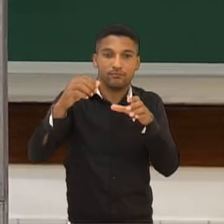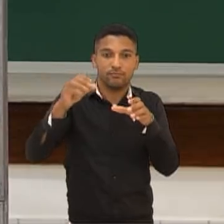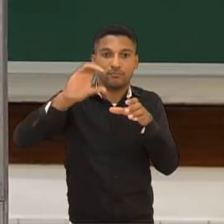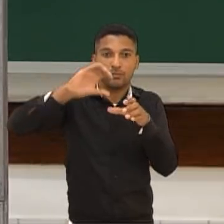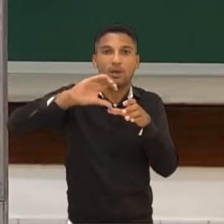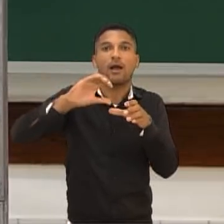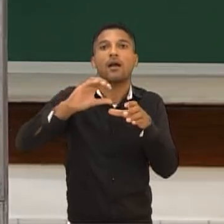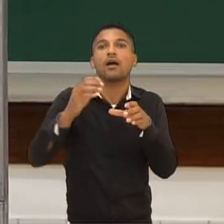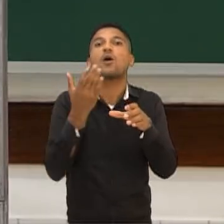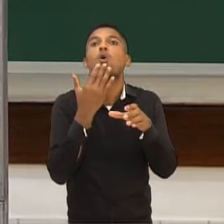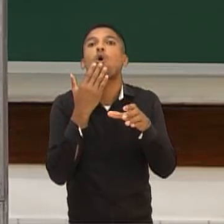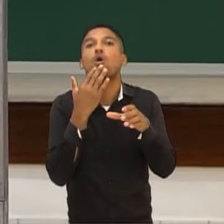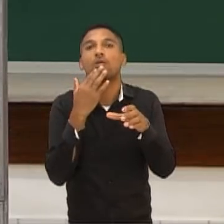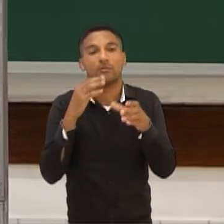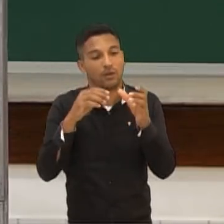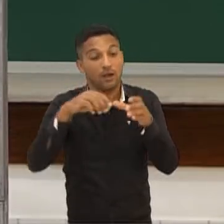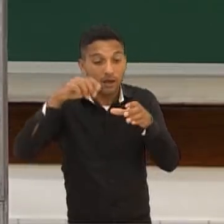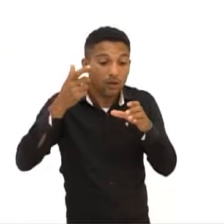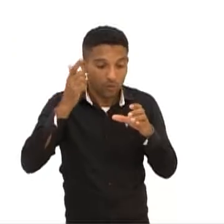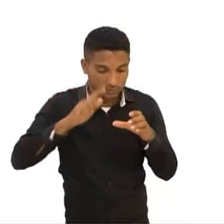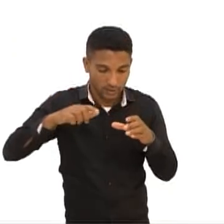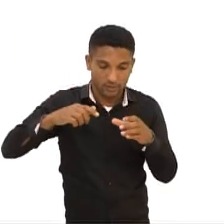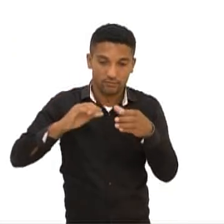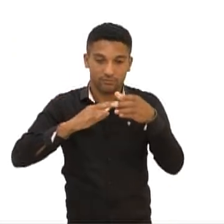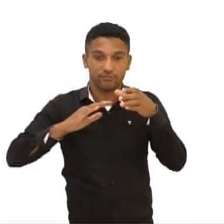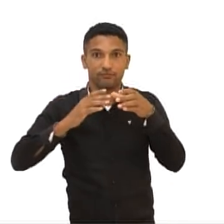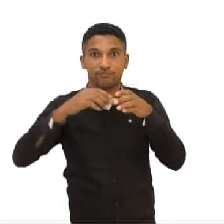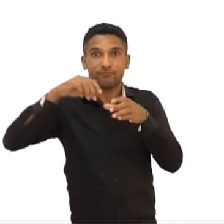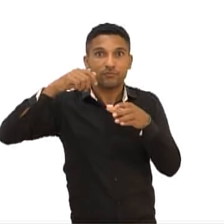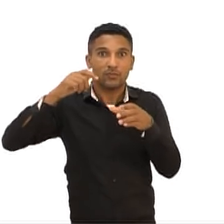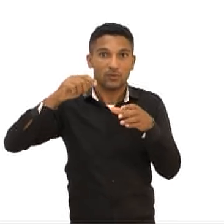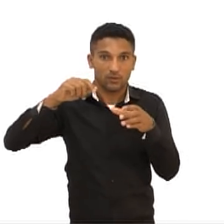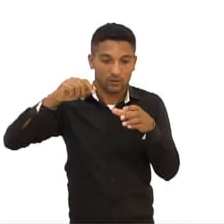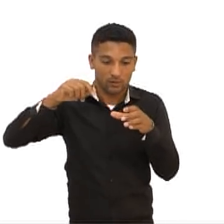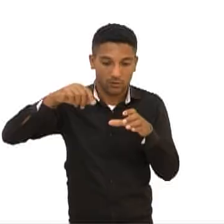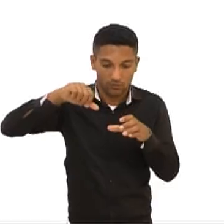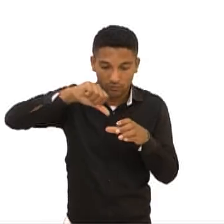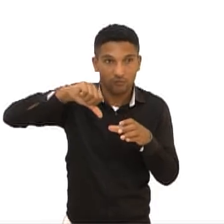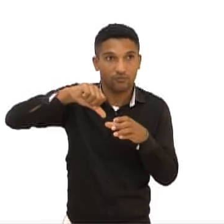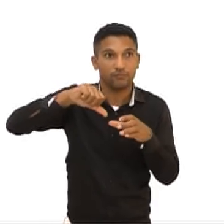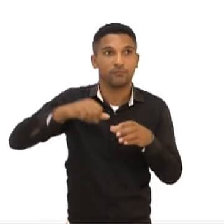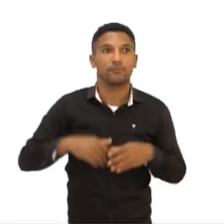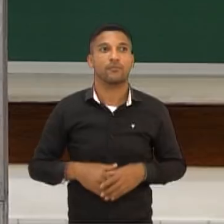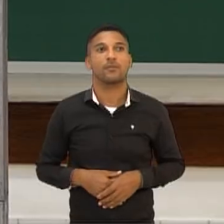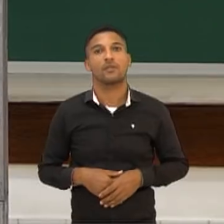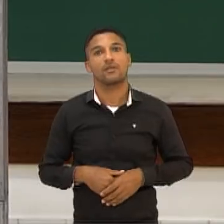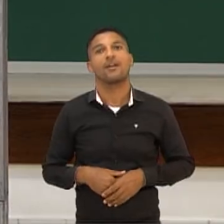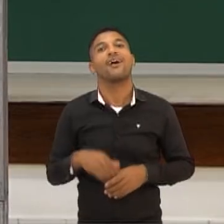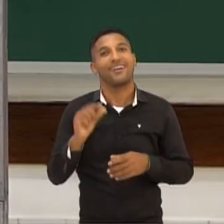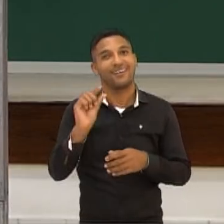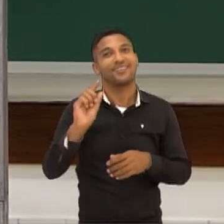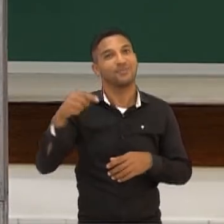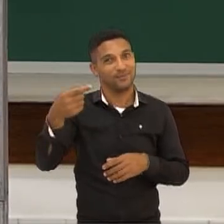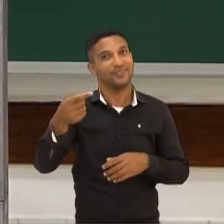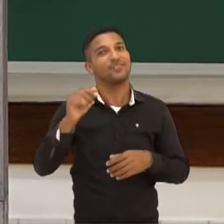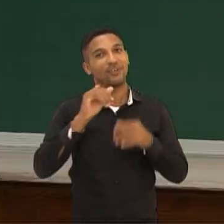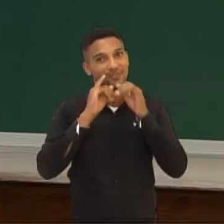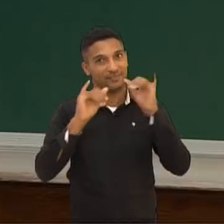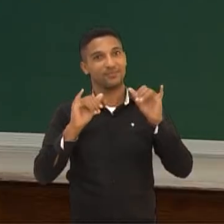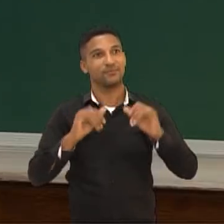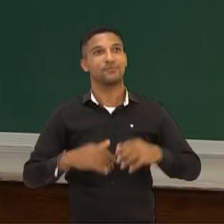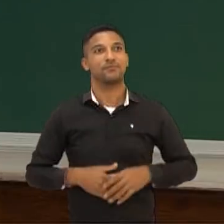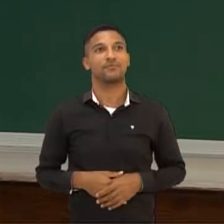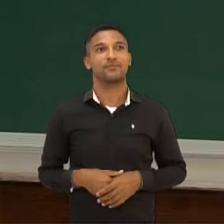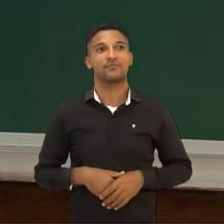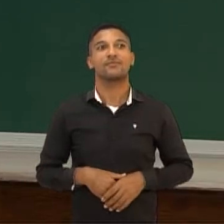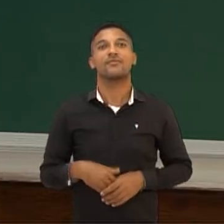sabe? Então, vamos lá. Então, além do pigmento, daqui a pouco eu conto para vocês. Então, além do